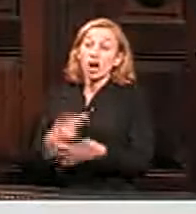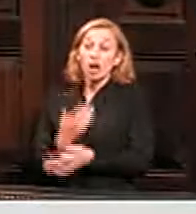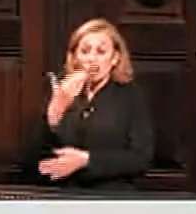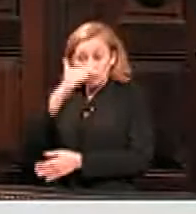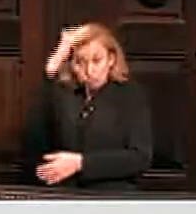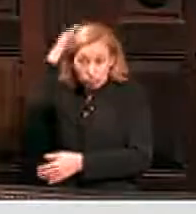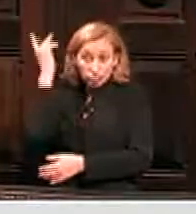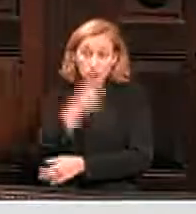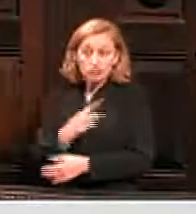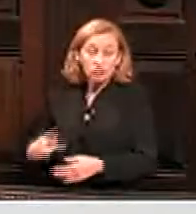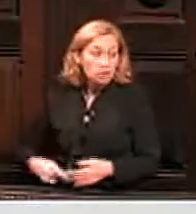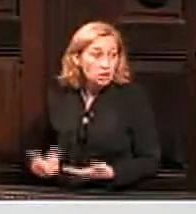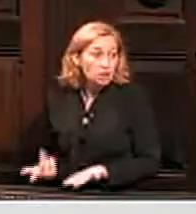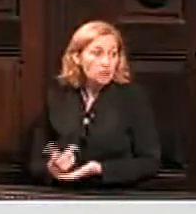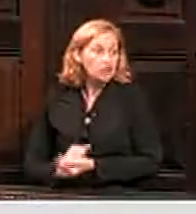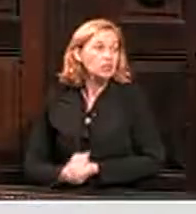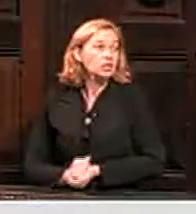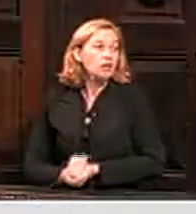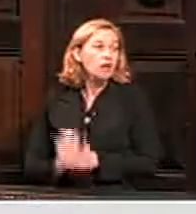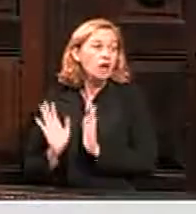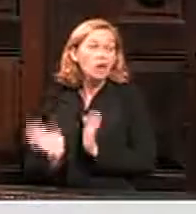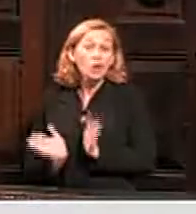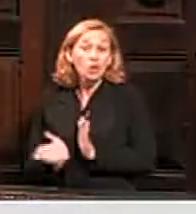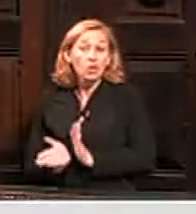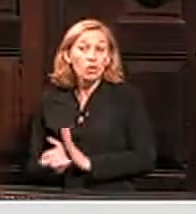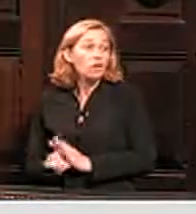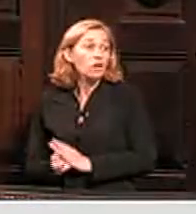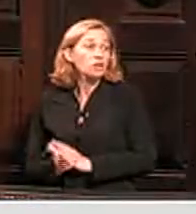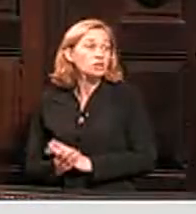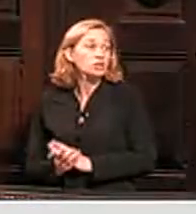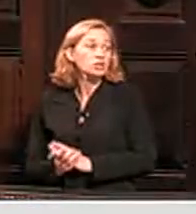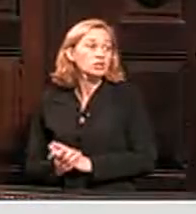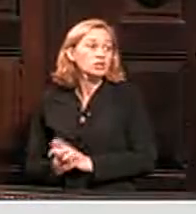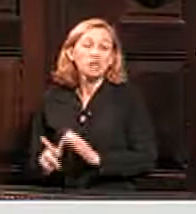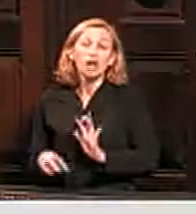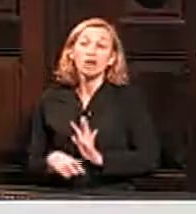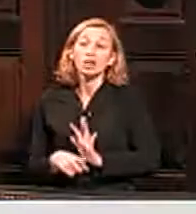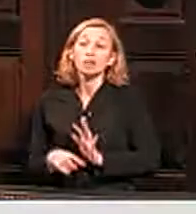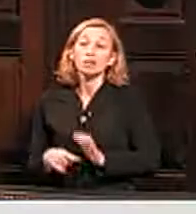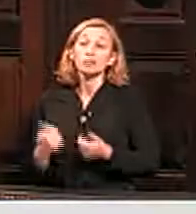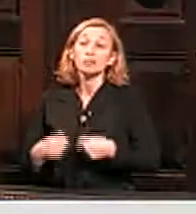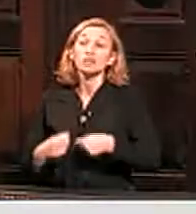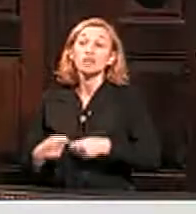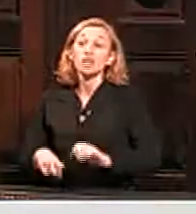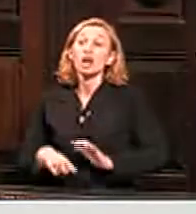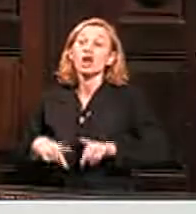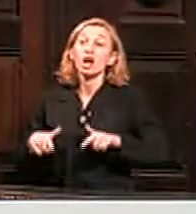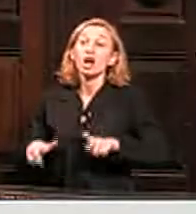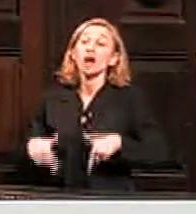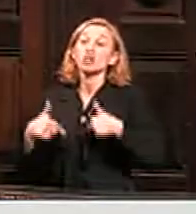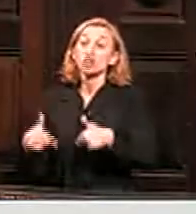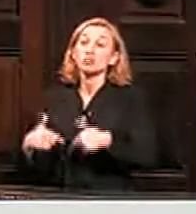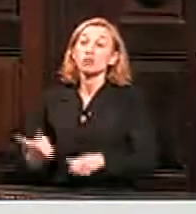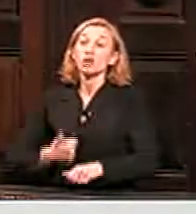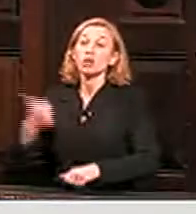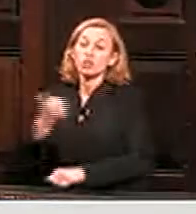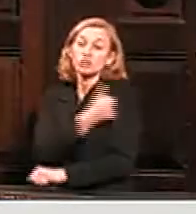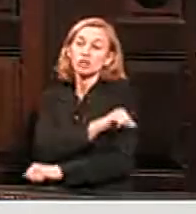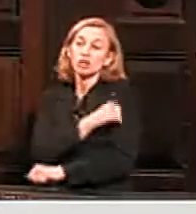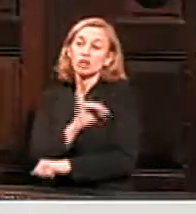Moreira Franco, agora de Pedro Parente, e traz para o Rio de Janeiro. O Estado do Rio de Janeiro é só